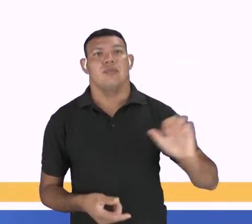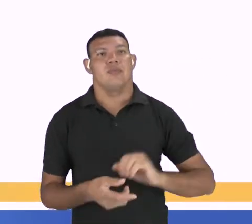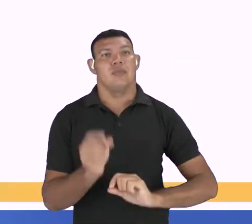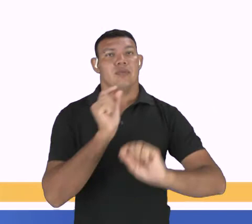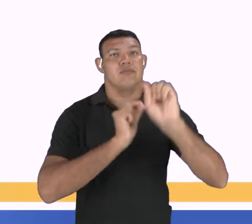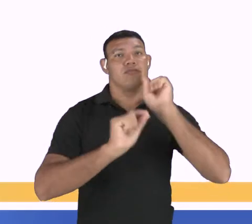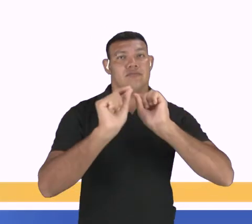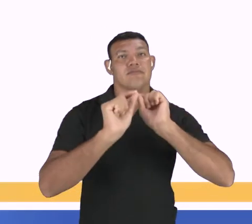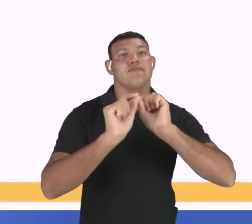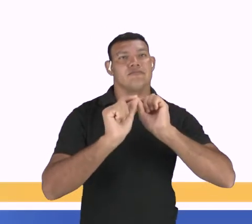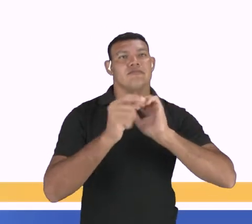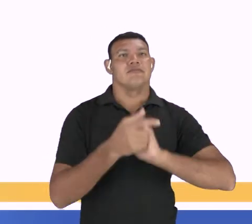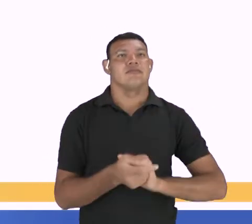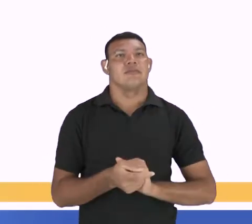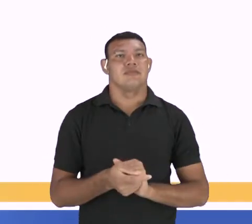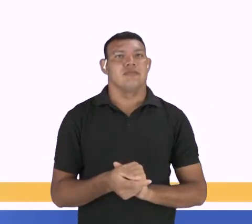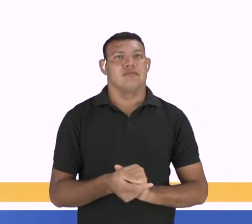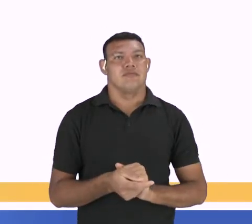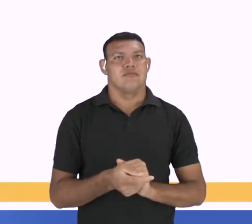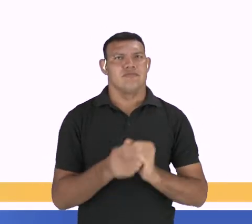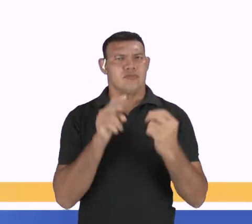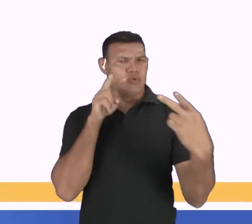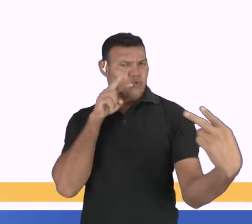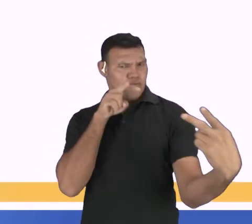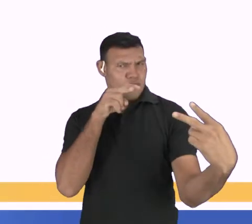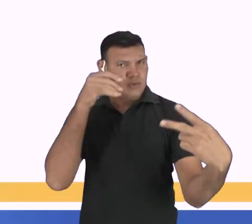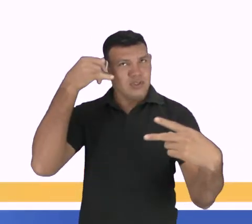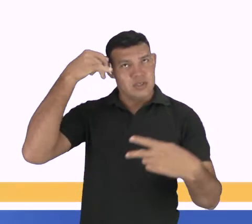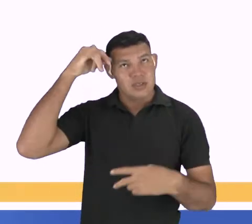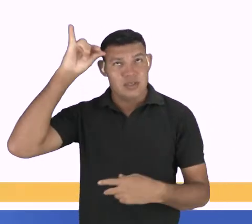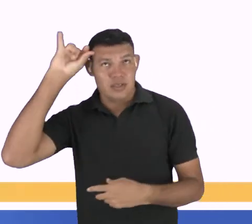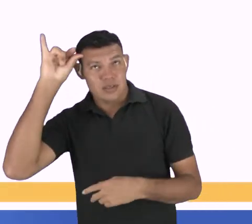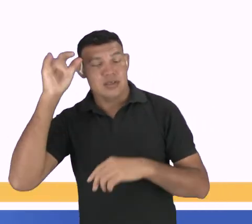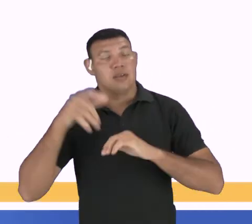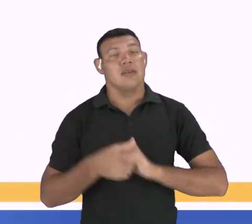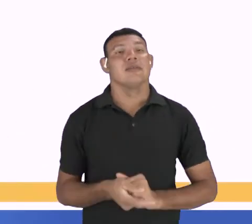identificar essas expressões. Essa tá facinho, né? Ela é bem literal.